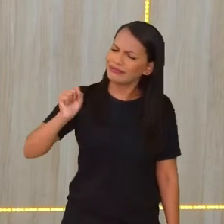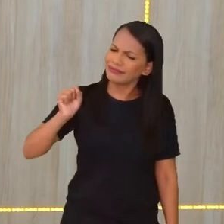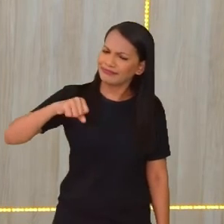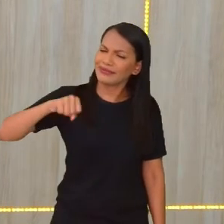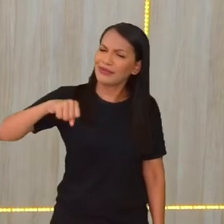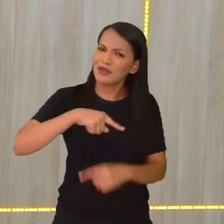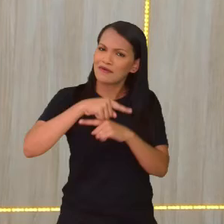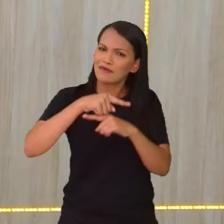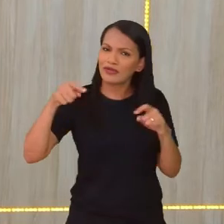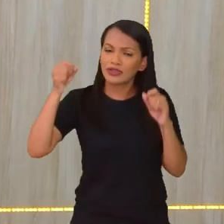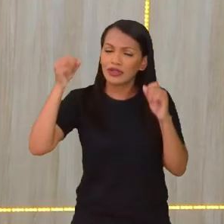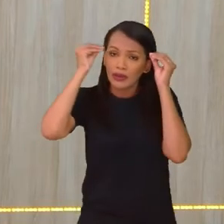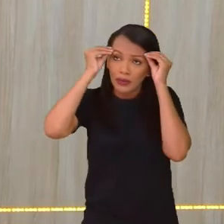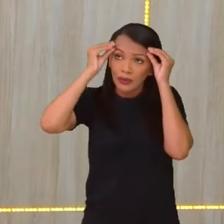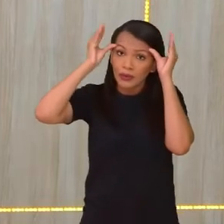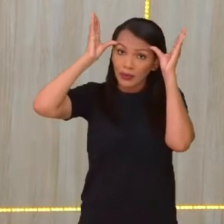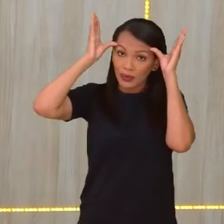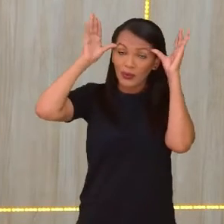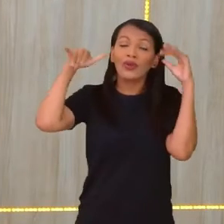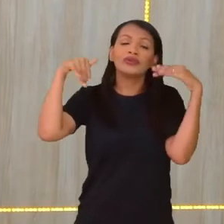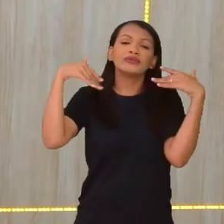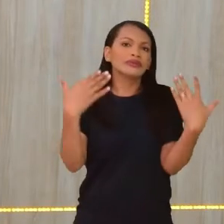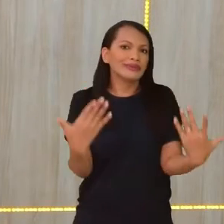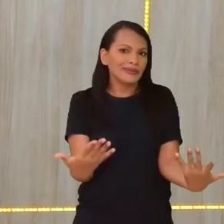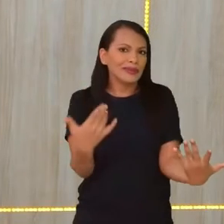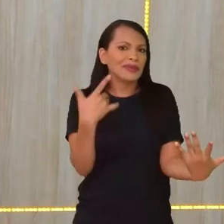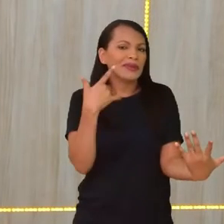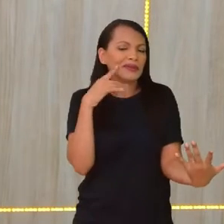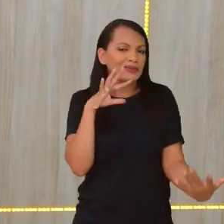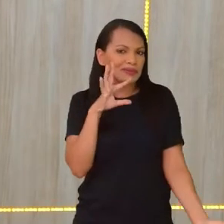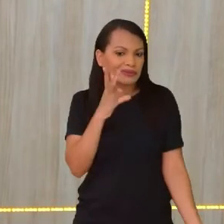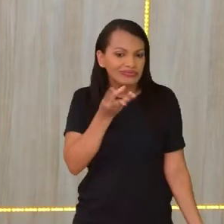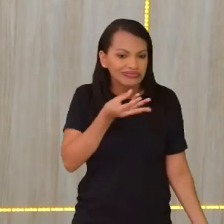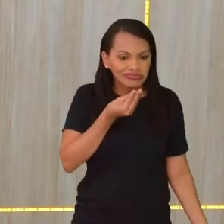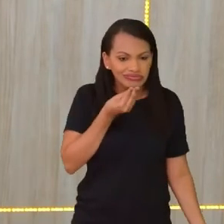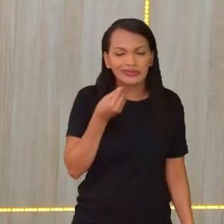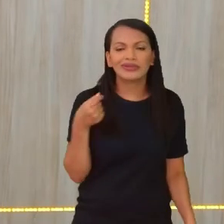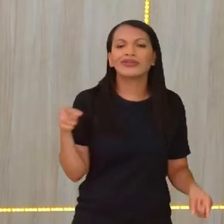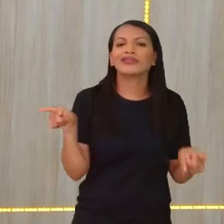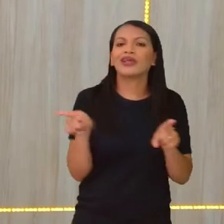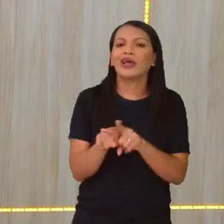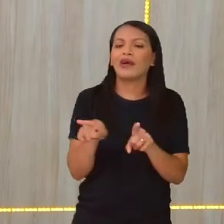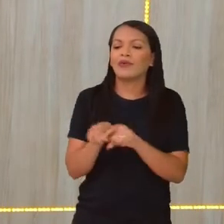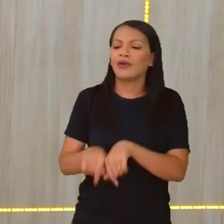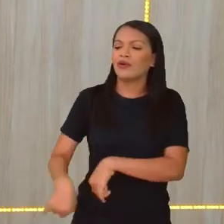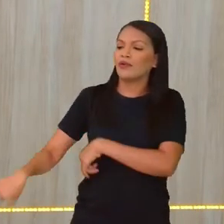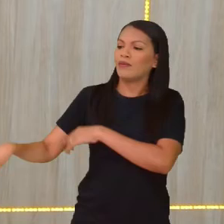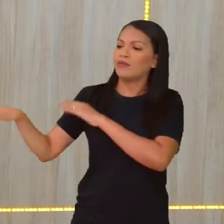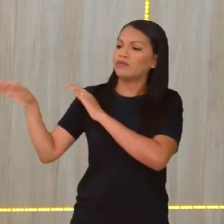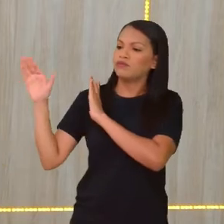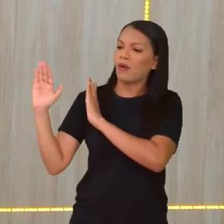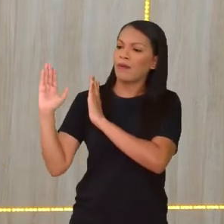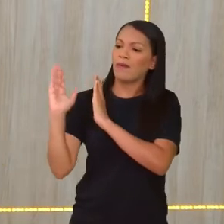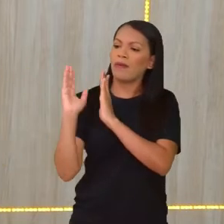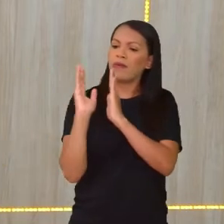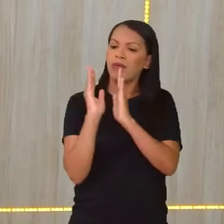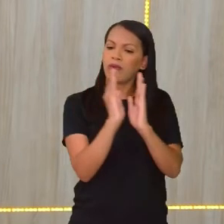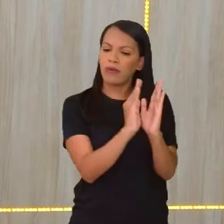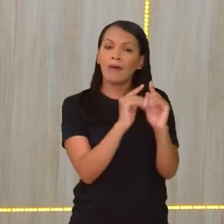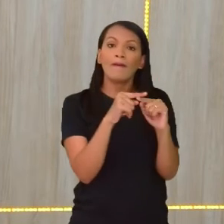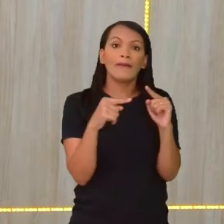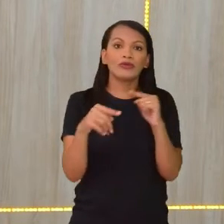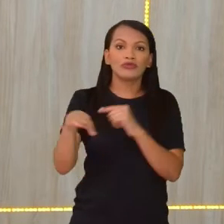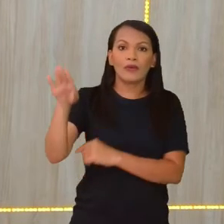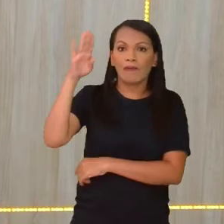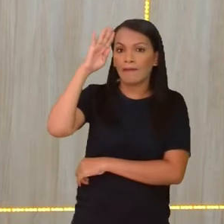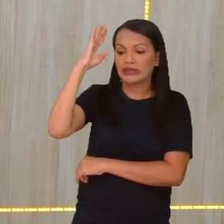Para você ampliar aí o seu conhecimento de datas, né? Até a questão cronológica, organizar na cabeça. Mas isso não é o